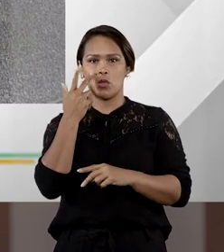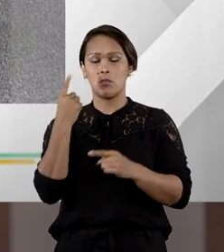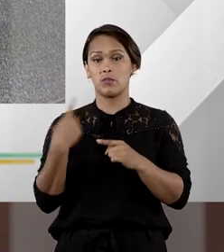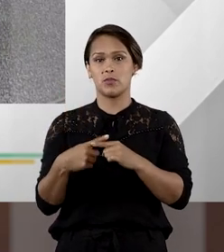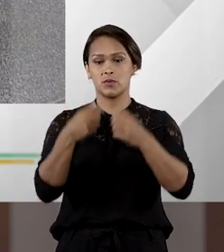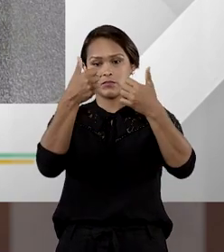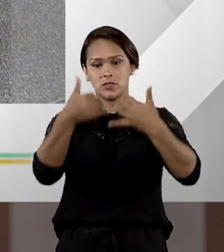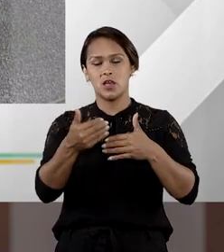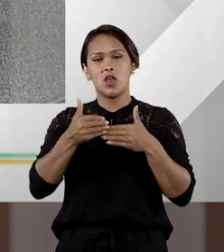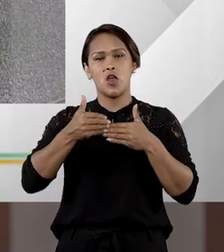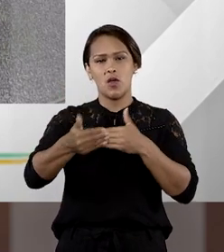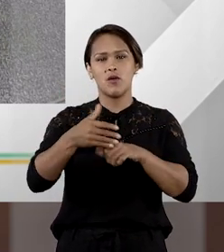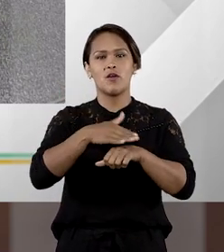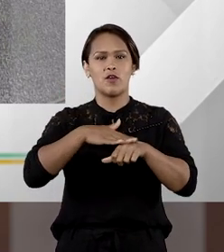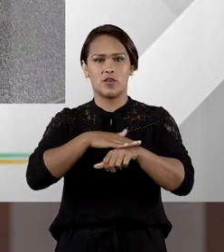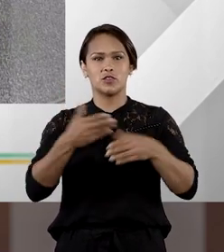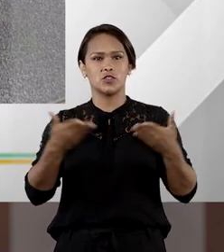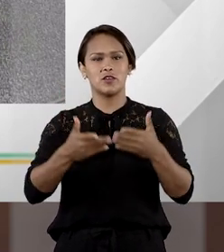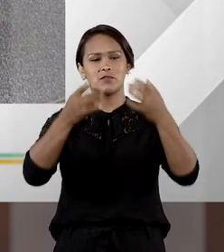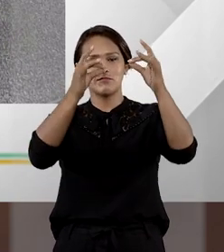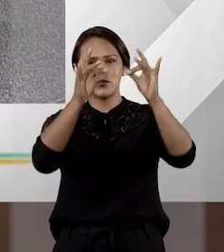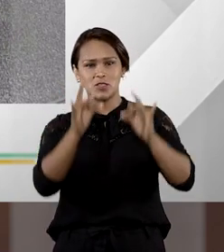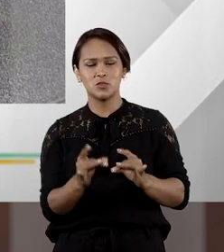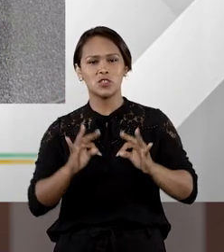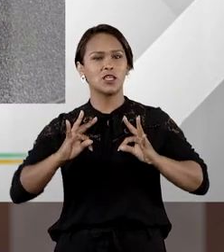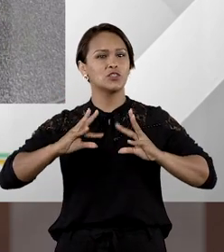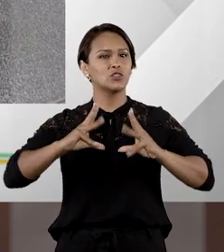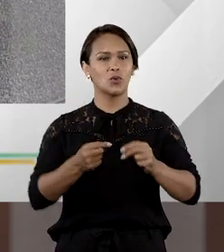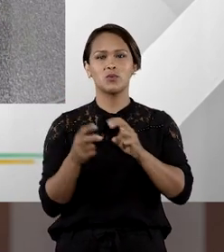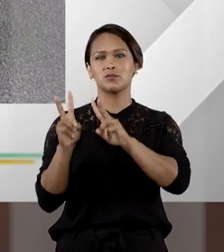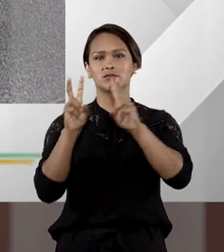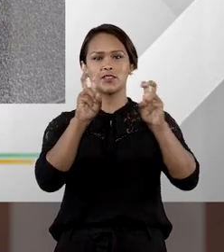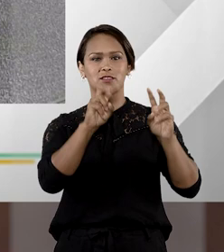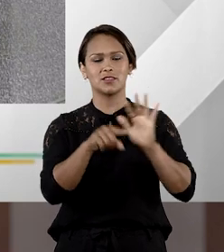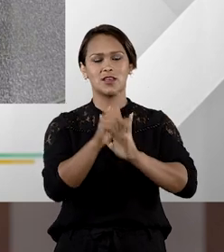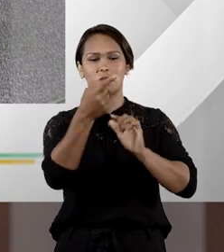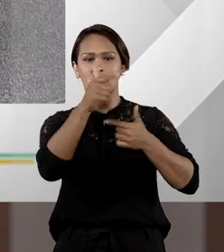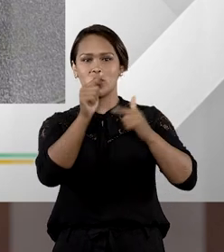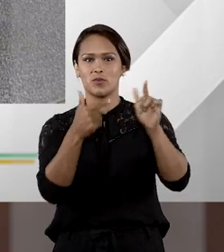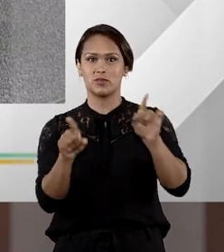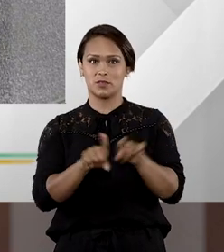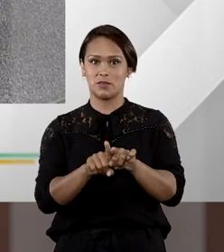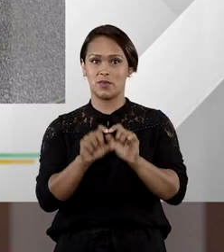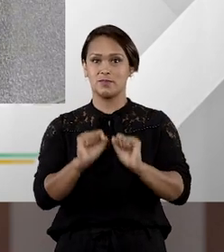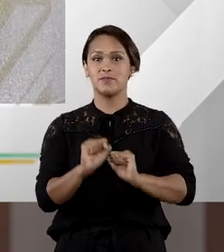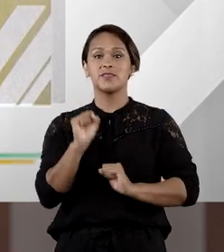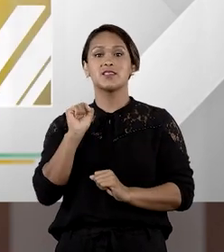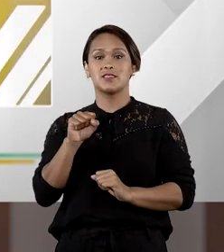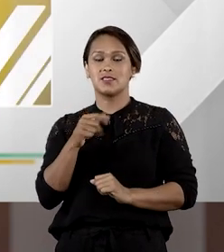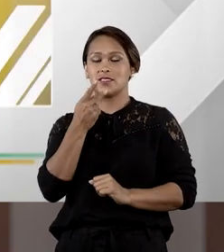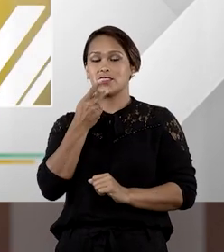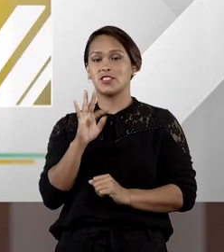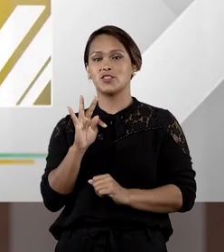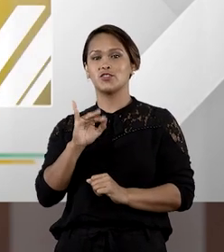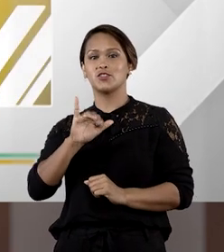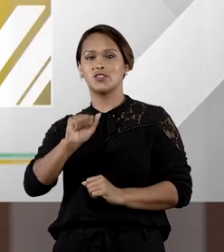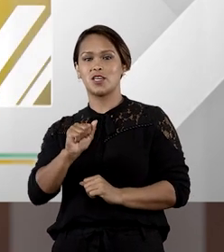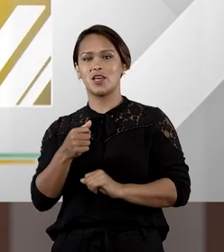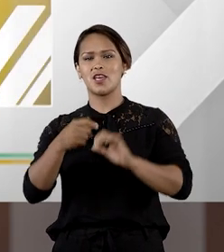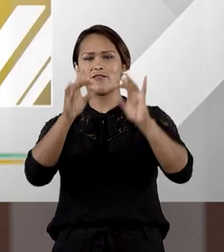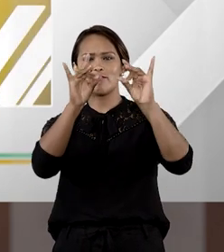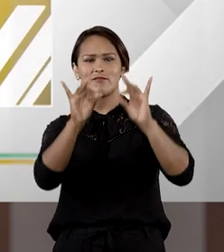Ao longo dessa nossa conversa de hoje, a gente vai esmiuçar esse e outros pontos. Pois é, Tiago. E quem